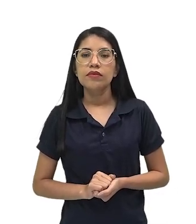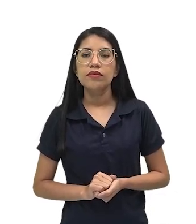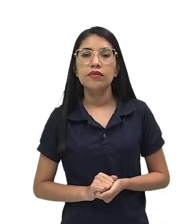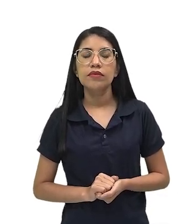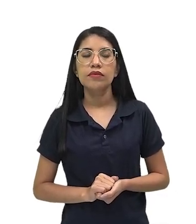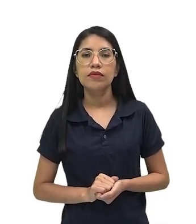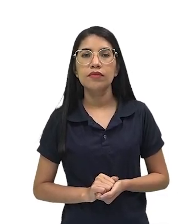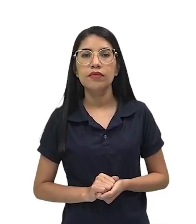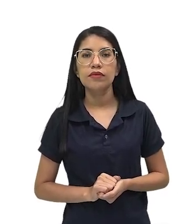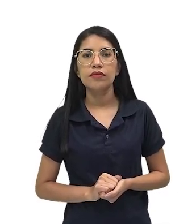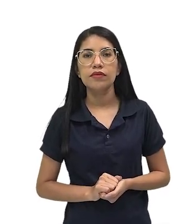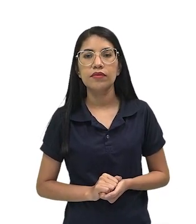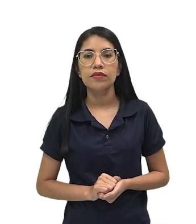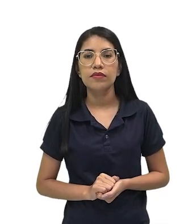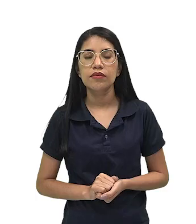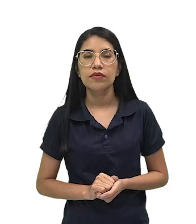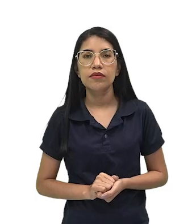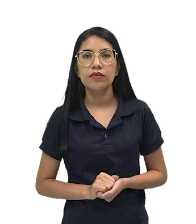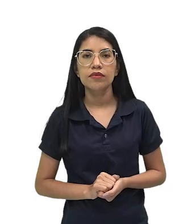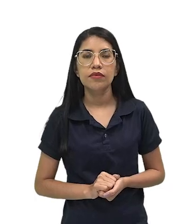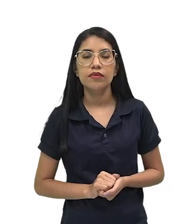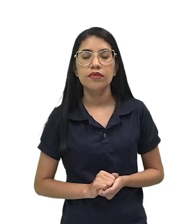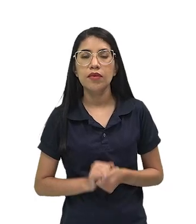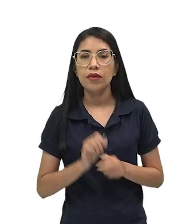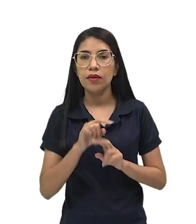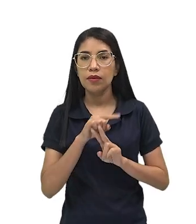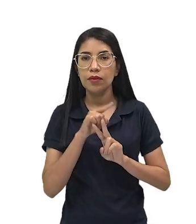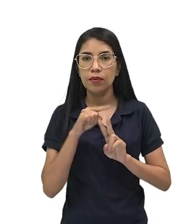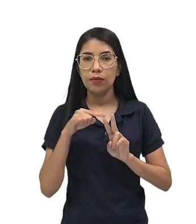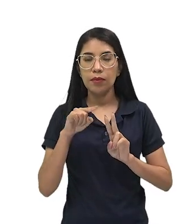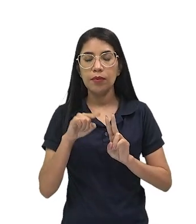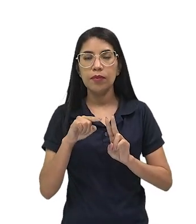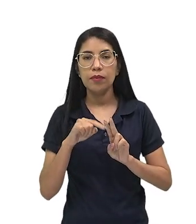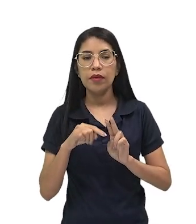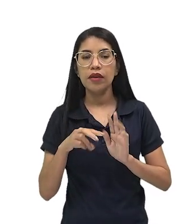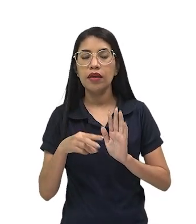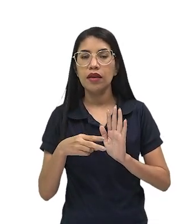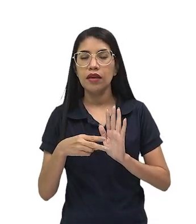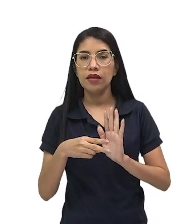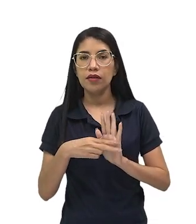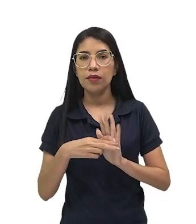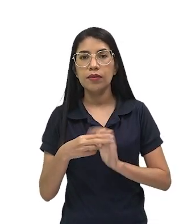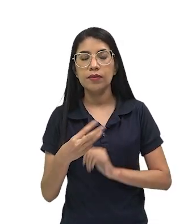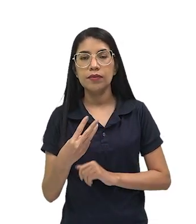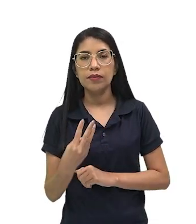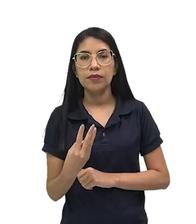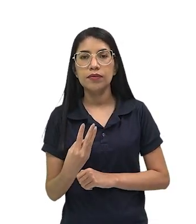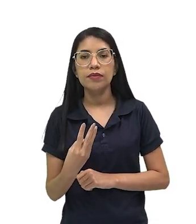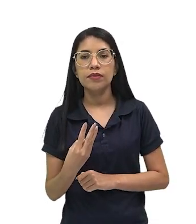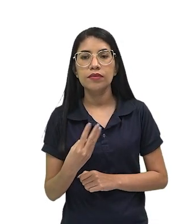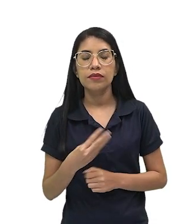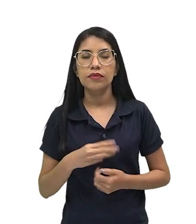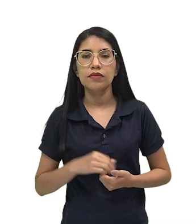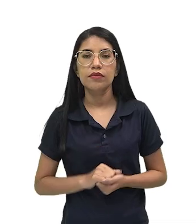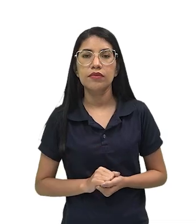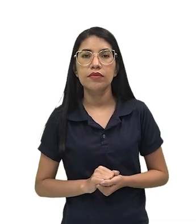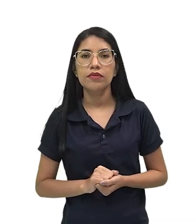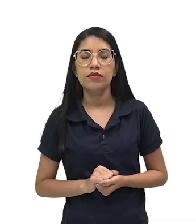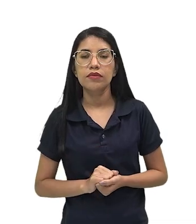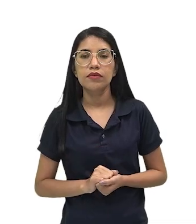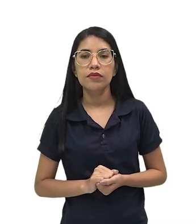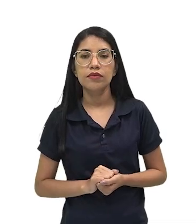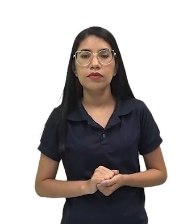ó, 120. O π está sendo pedido para nós adotarmos o valor